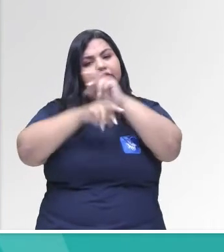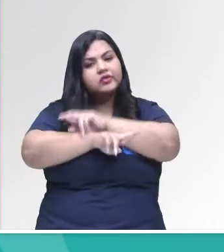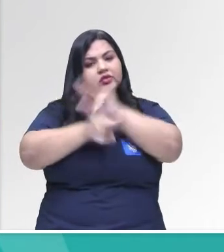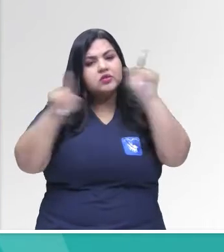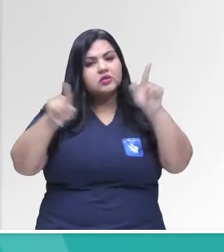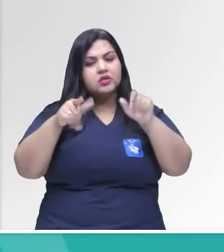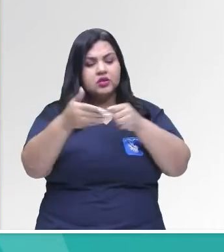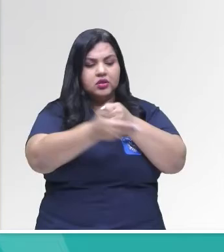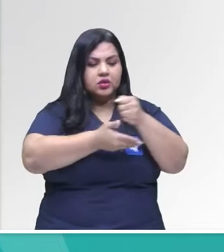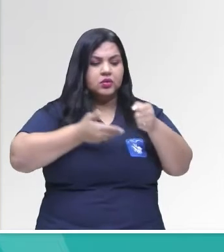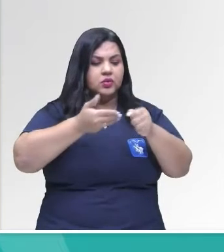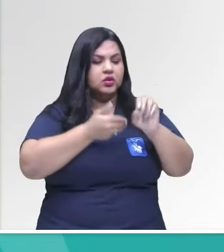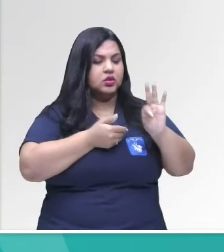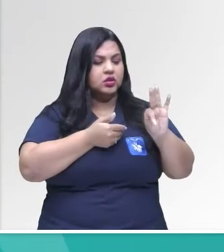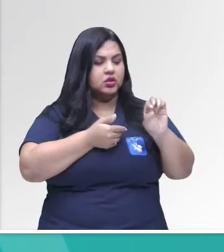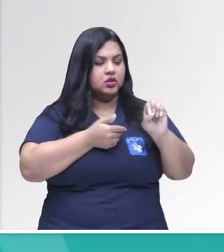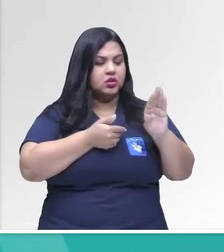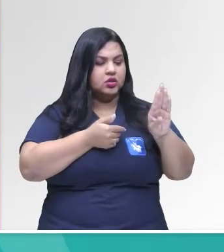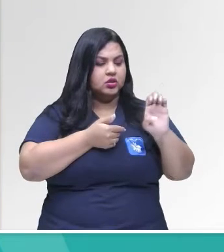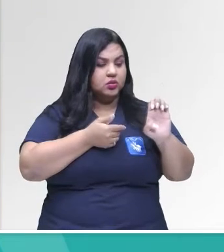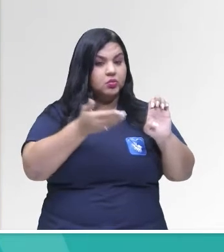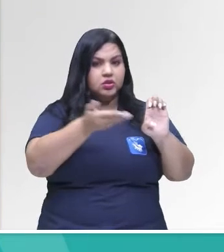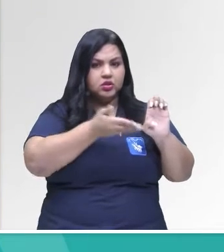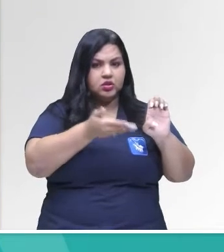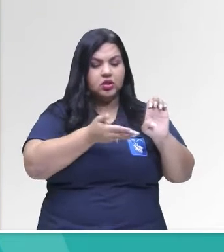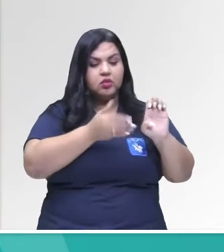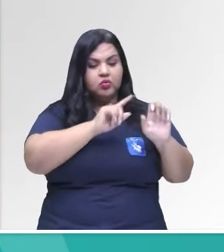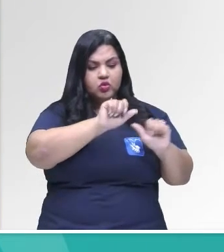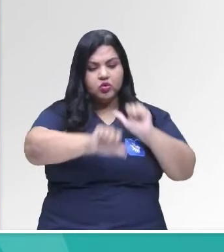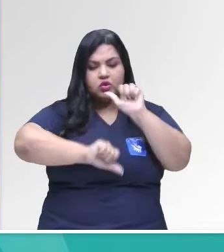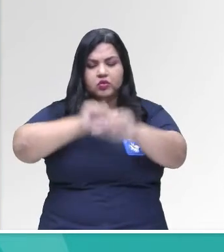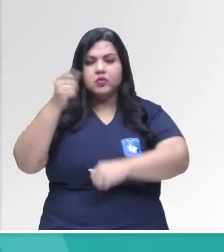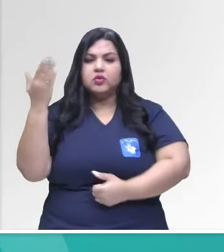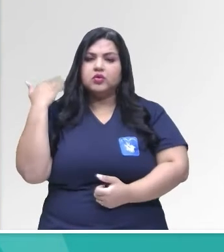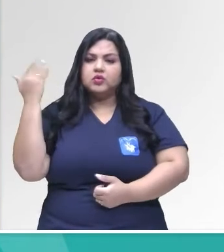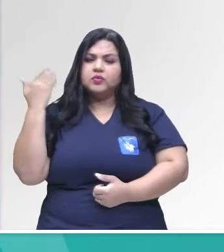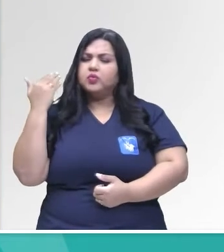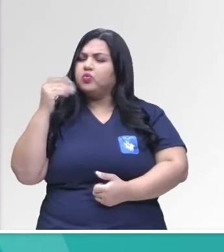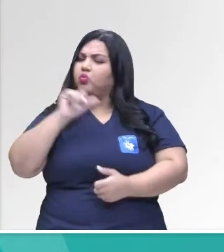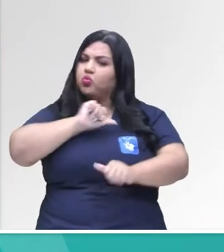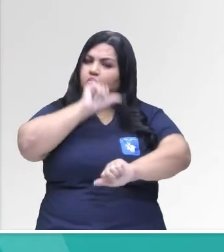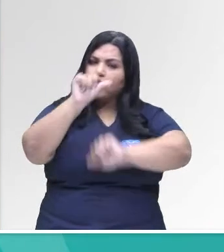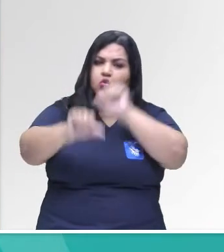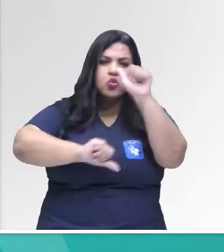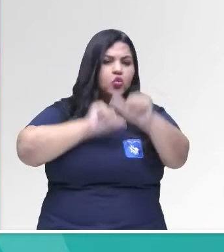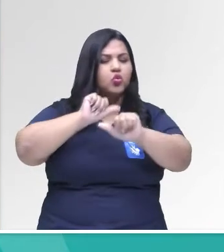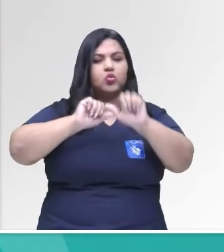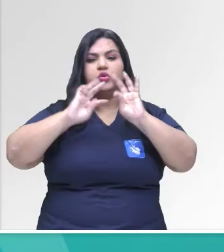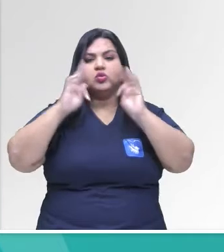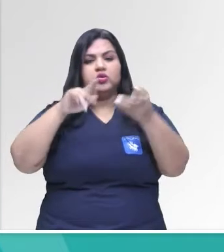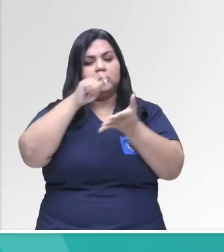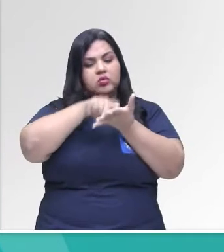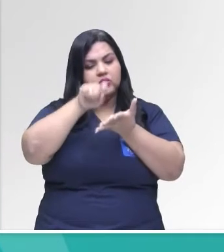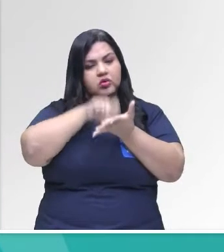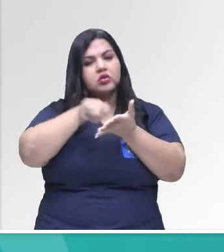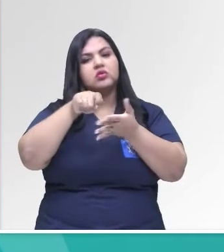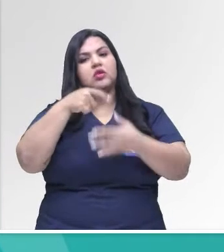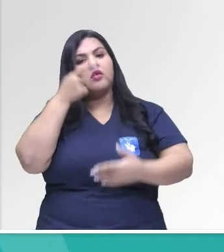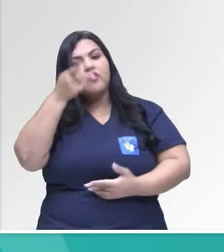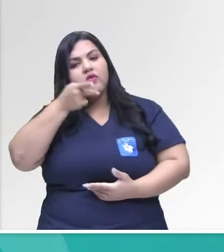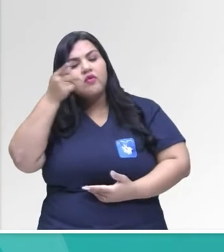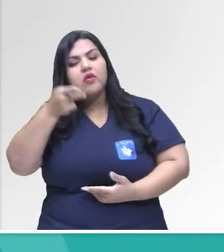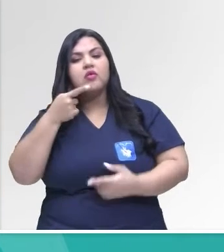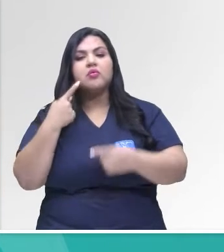base, to be, do presente para o passado, muda completamente a escrita, a pronúncia, porque